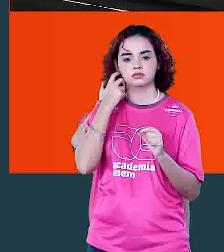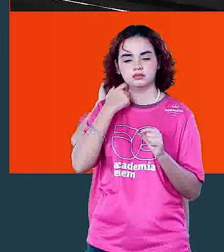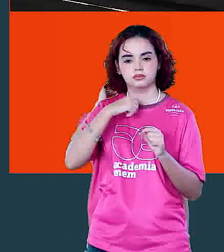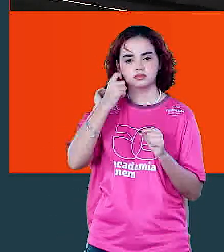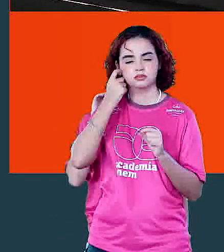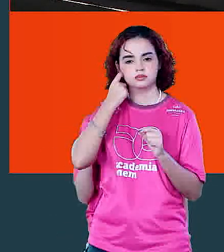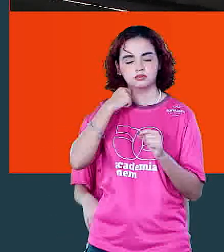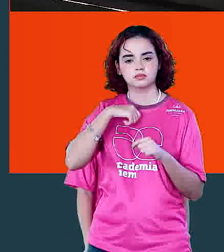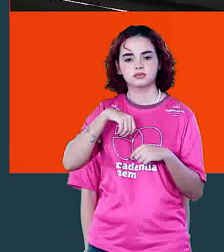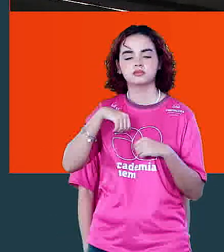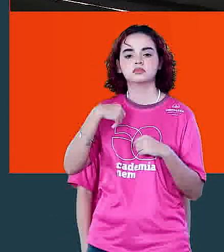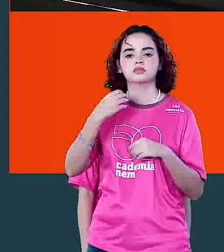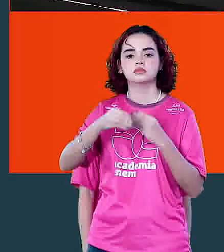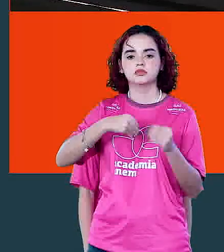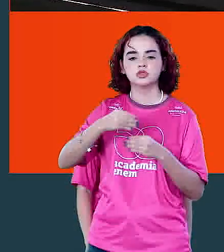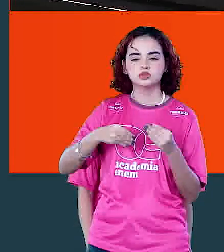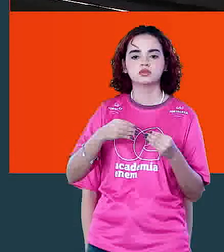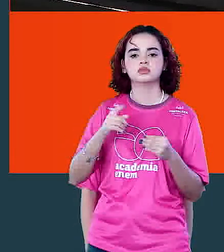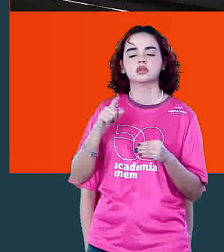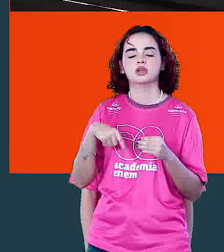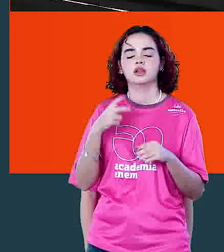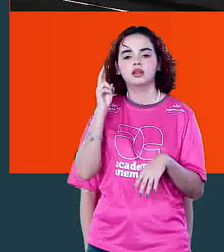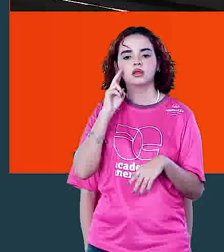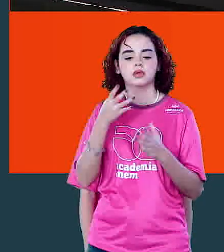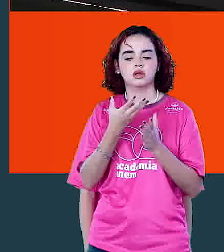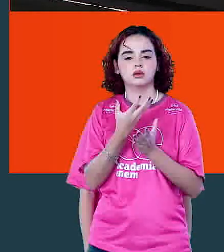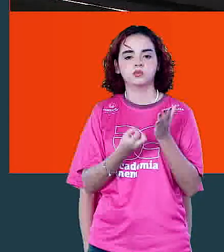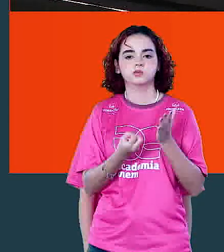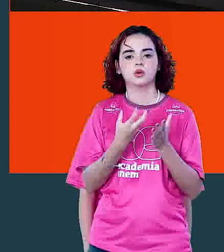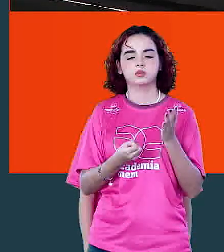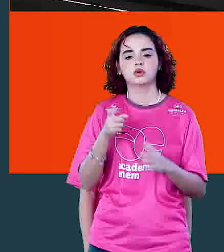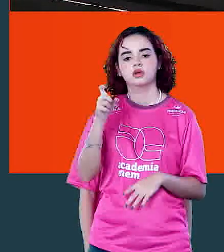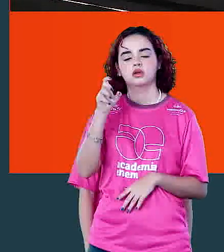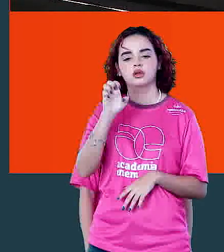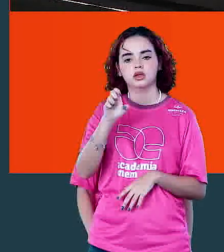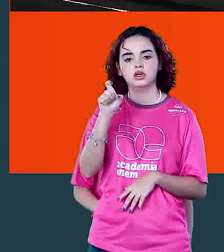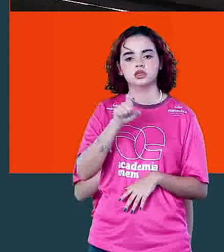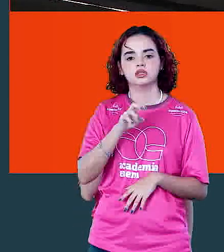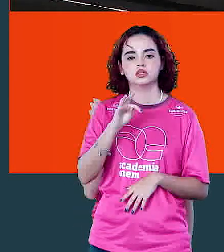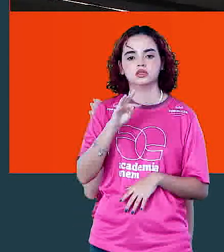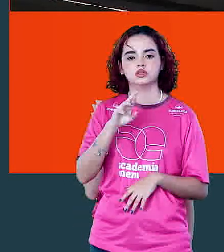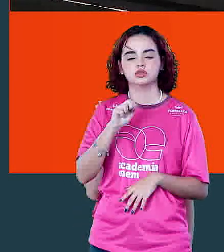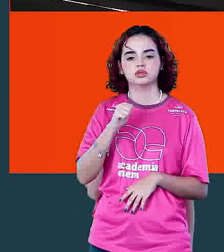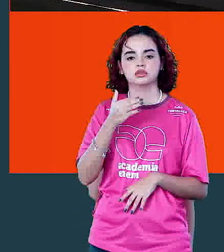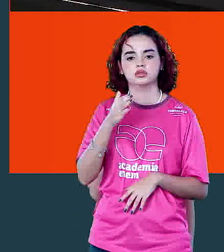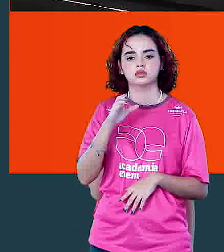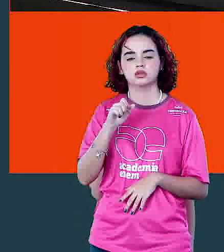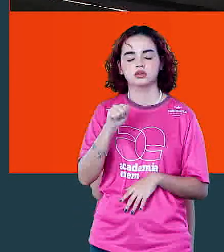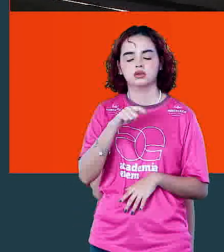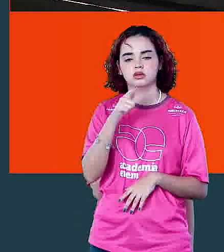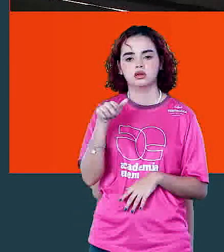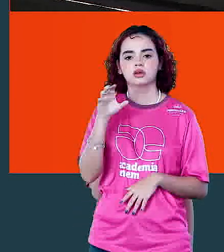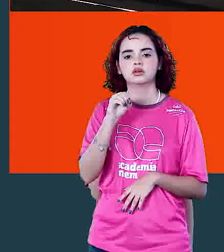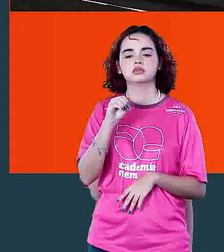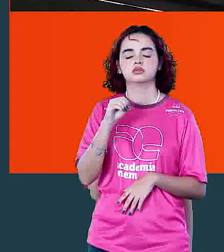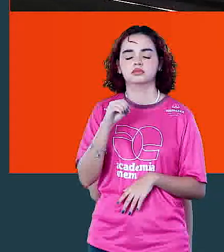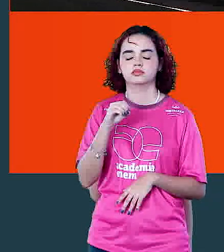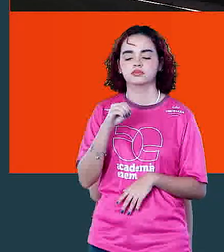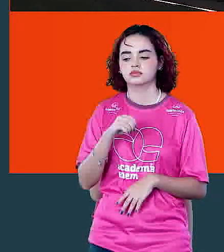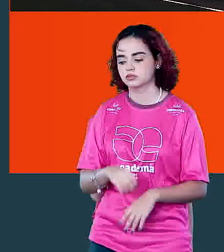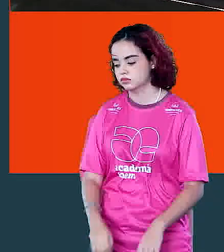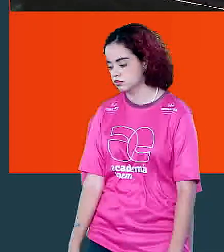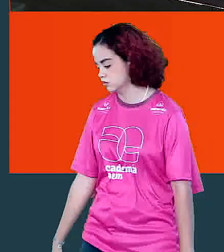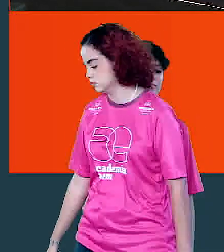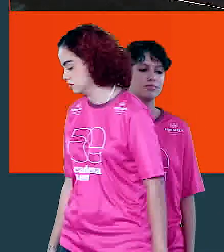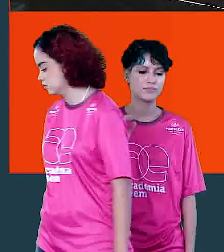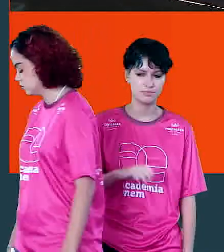processo de extração. Cara, por que a água consegue tirar os componentes da